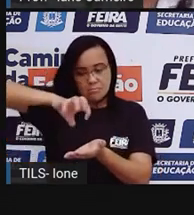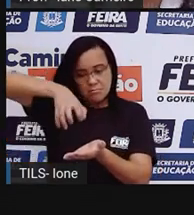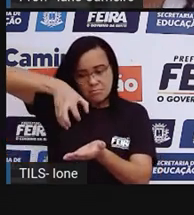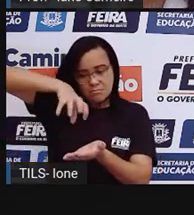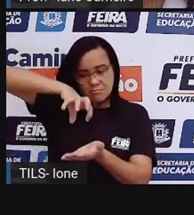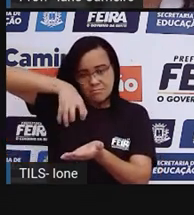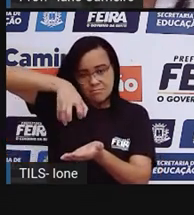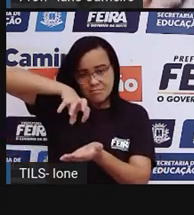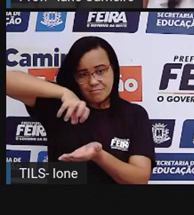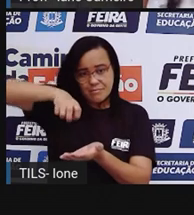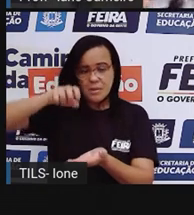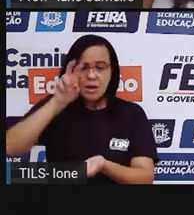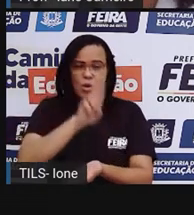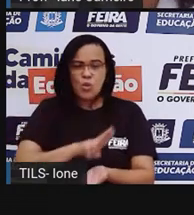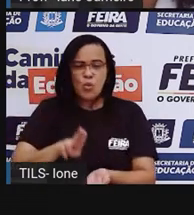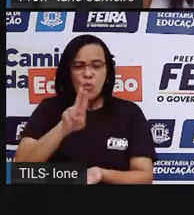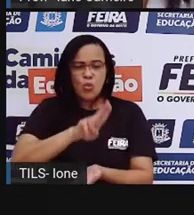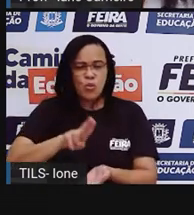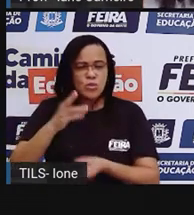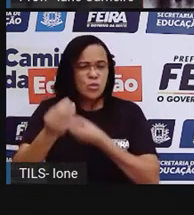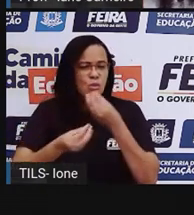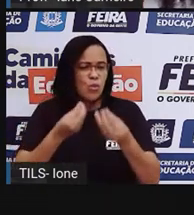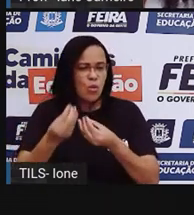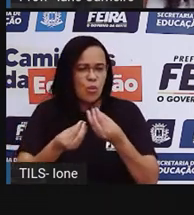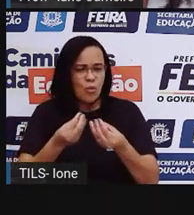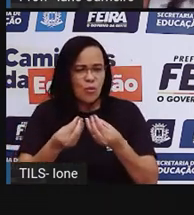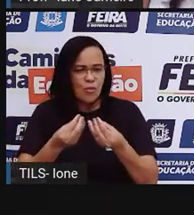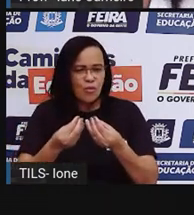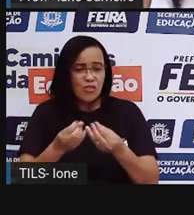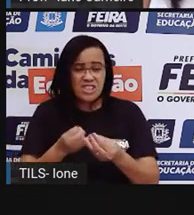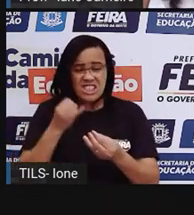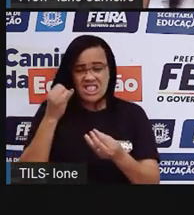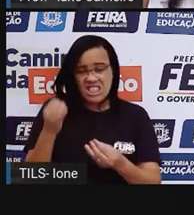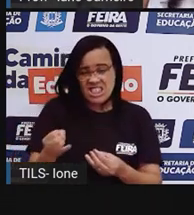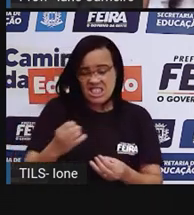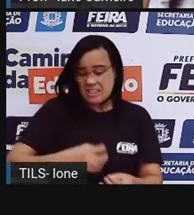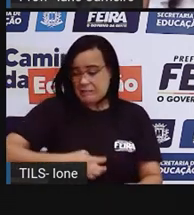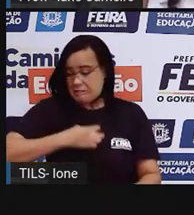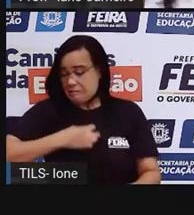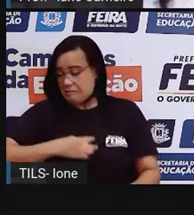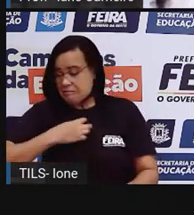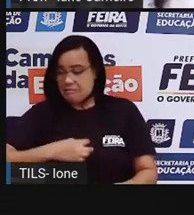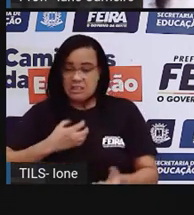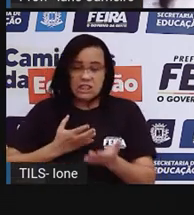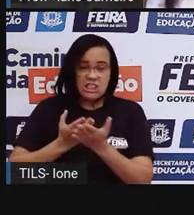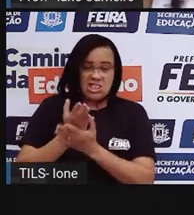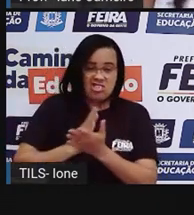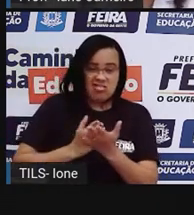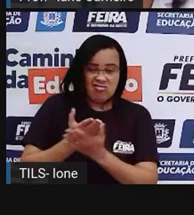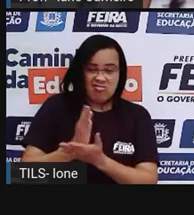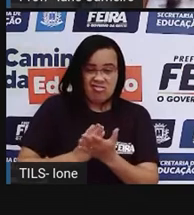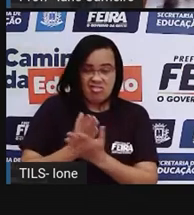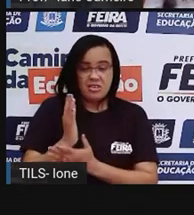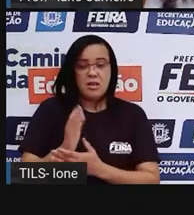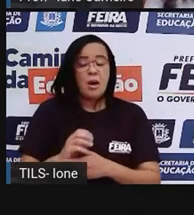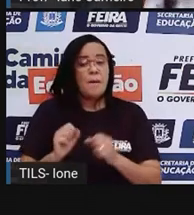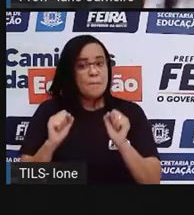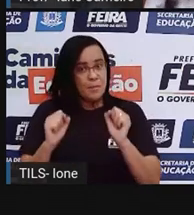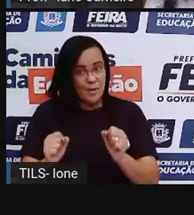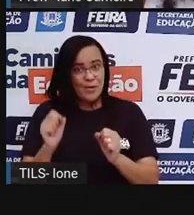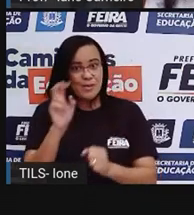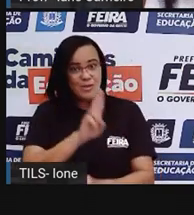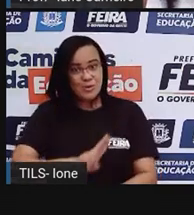estiver chateado, irritado com alguma coisa, tá bom? Então, esse pote aqui, ó, enquanto você estiver lá, para você te ajudar a